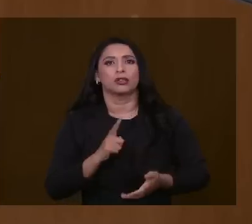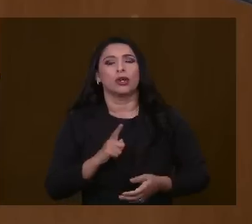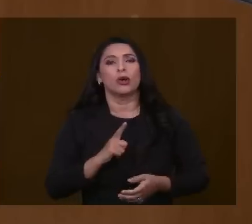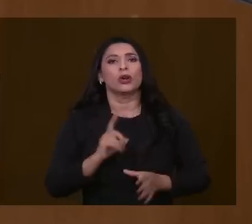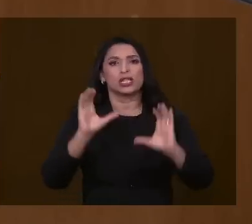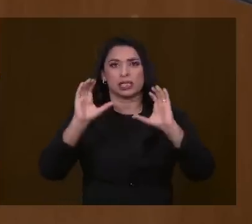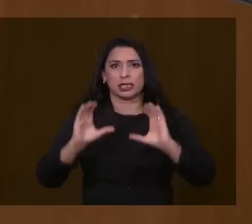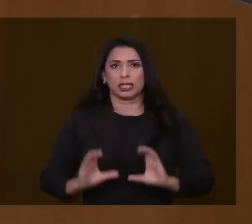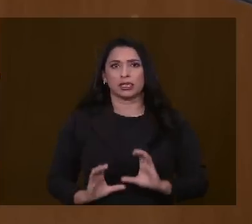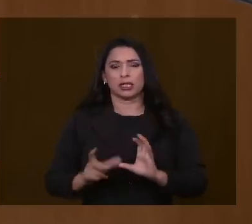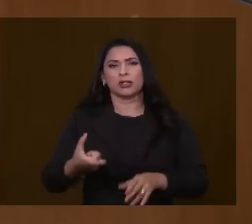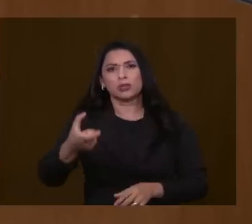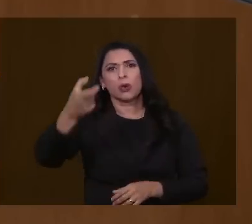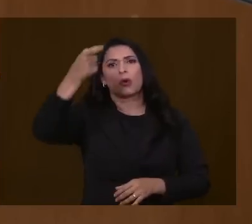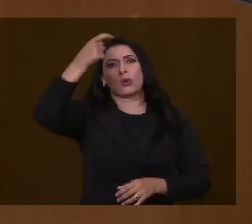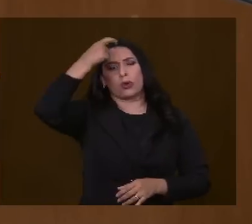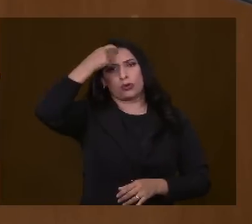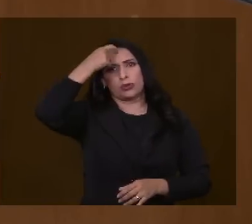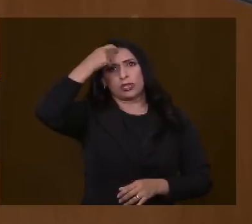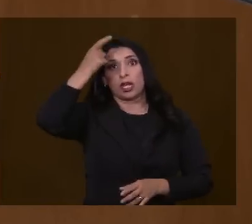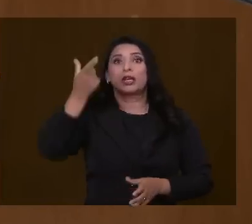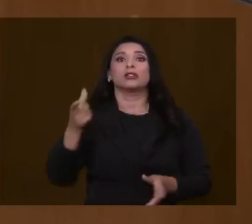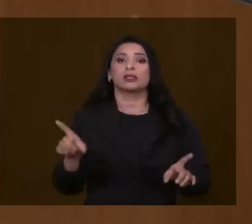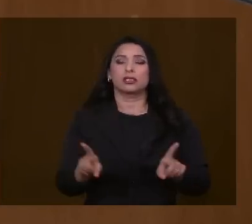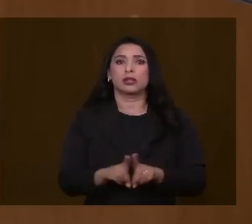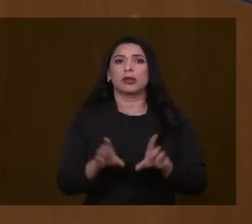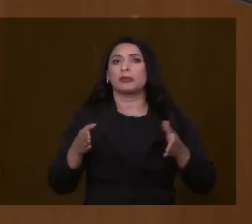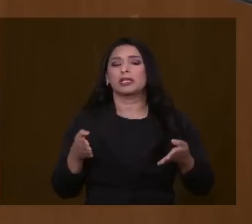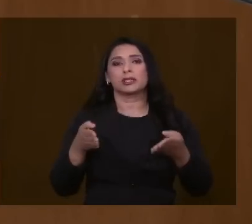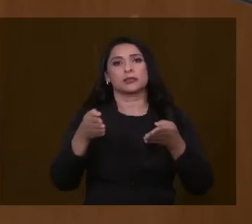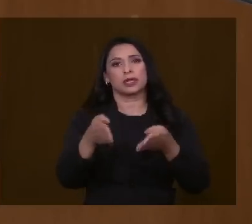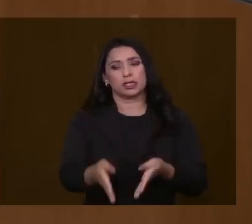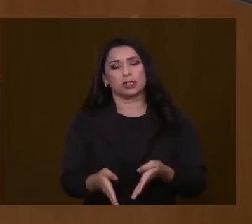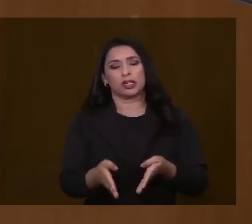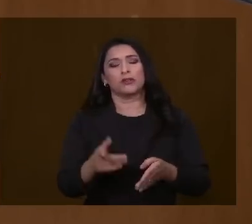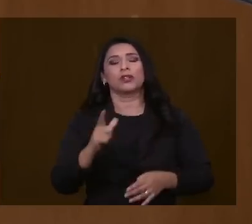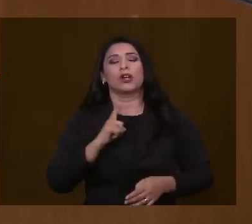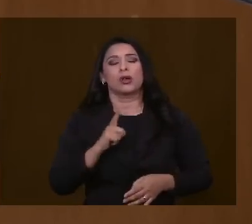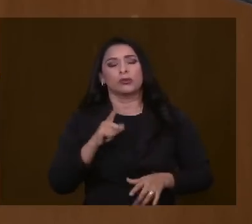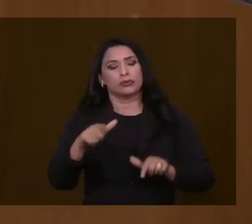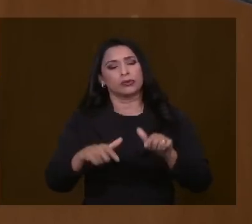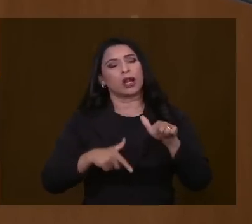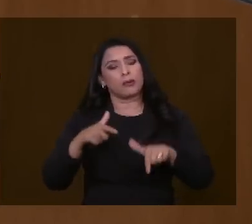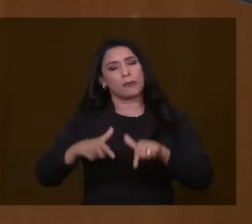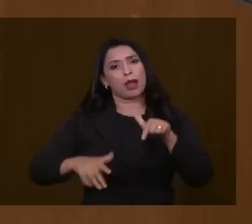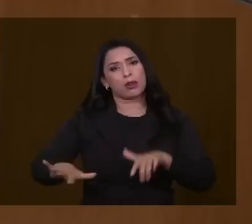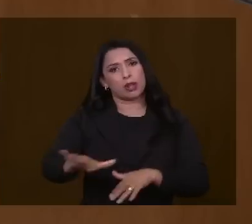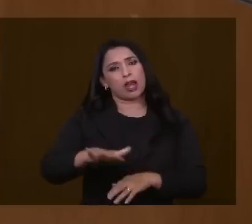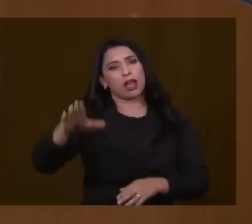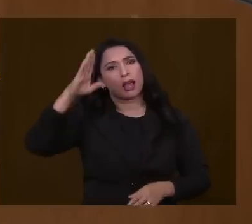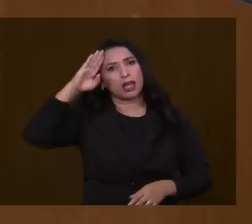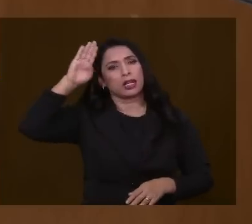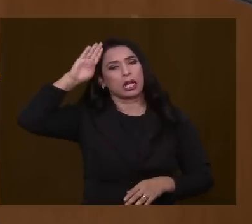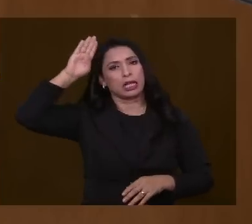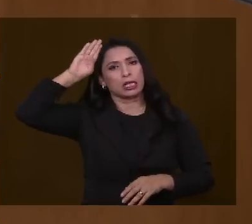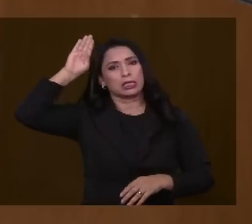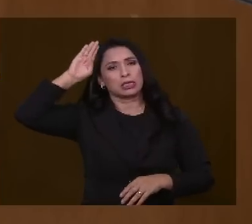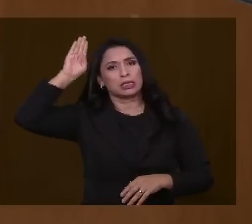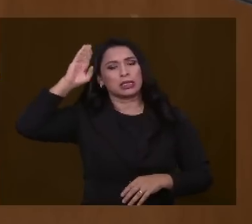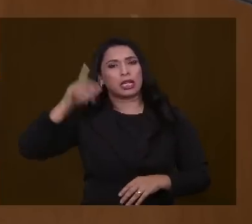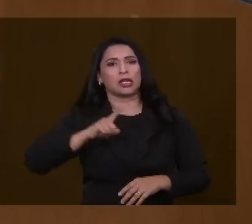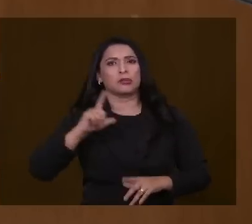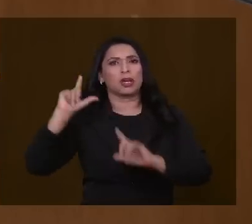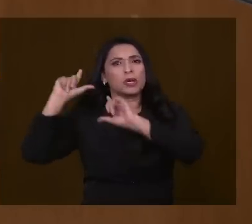e participativos. Além de sua distinta carreira acadêmica, Sua Excelência, honrando as mais altas